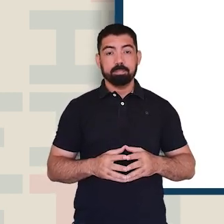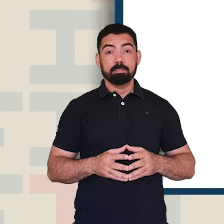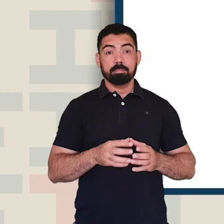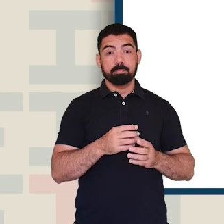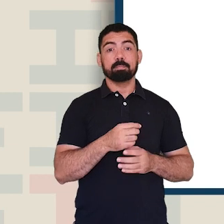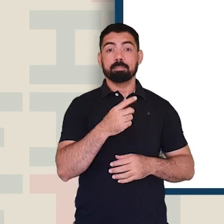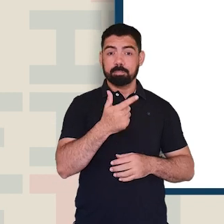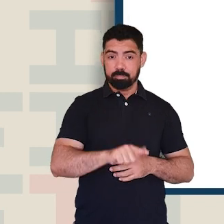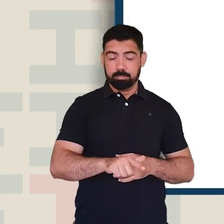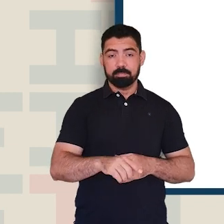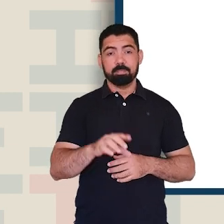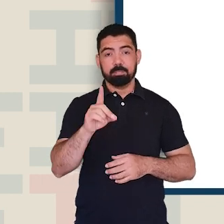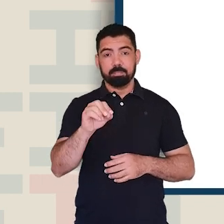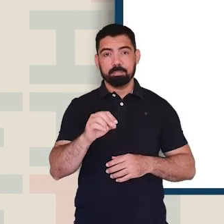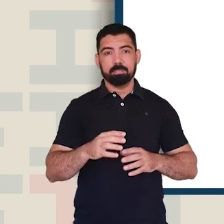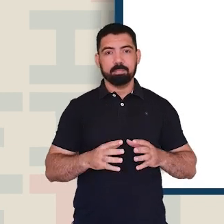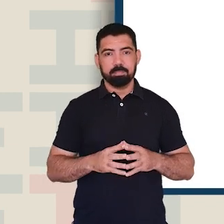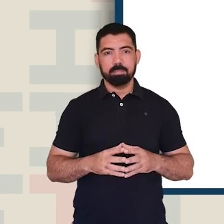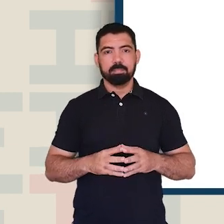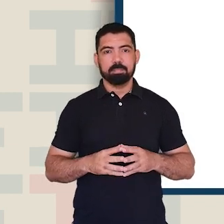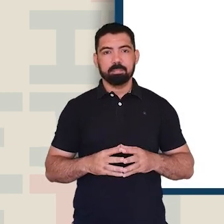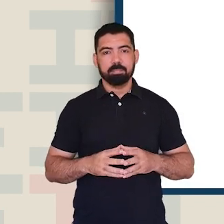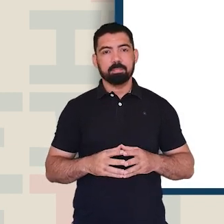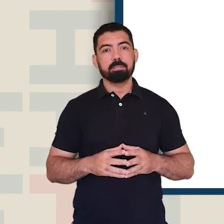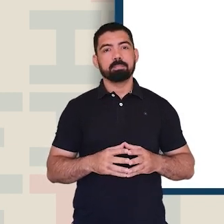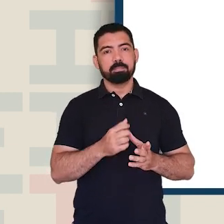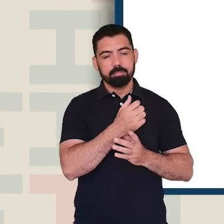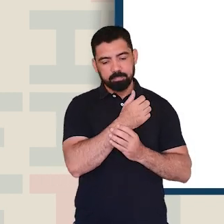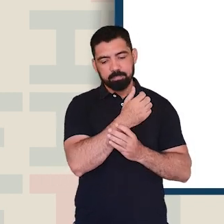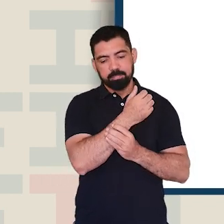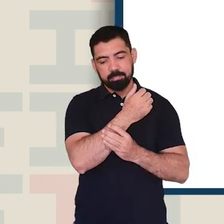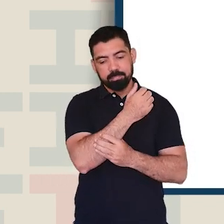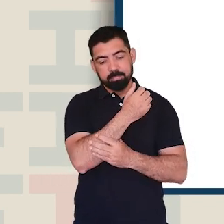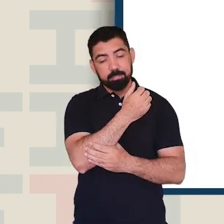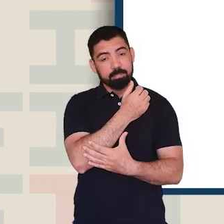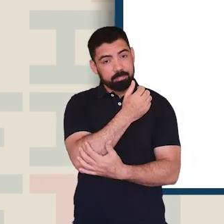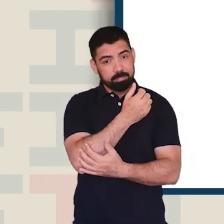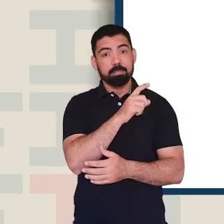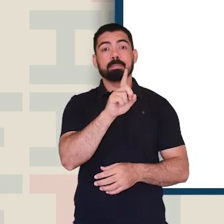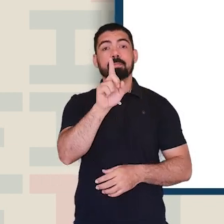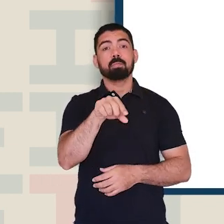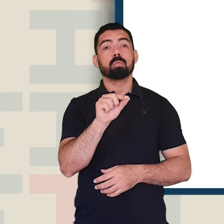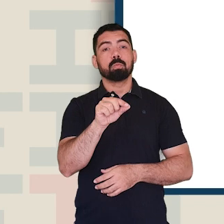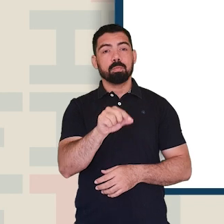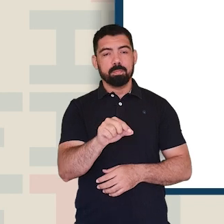ruimzinha, mas o Dó. E assim vai, né?